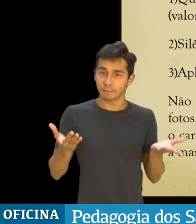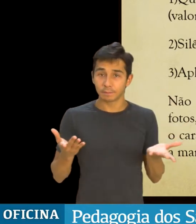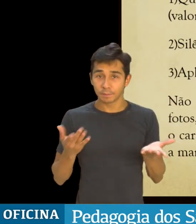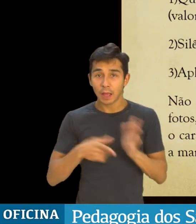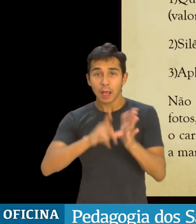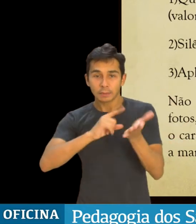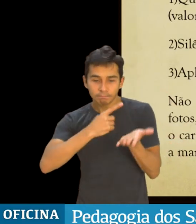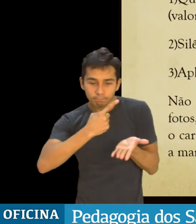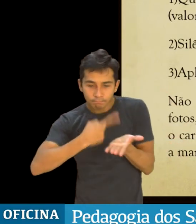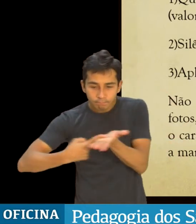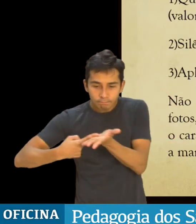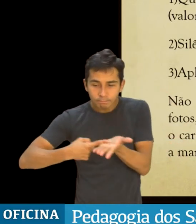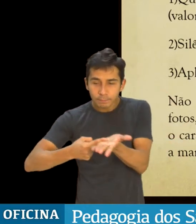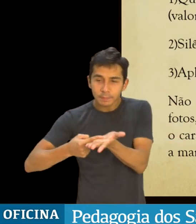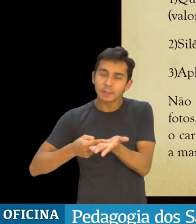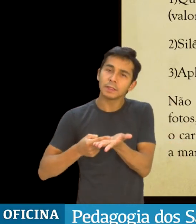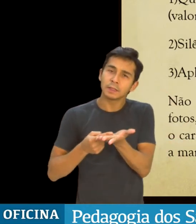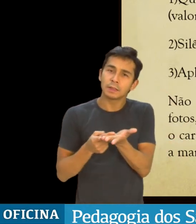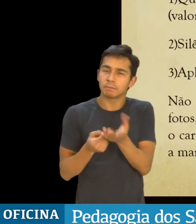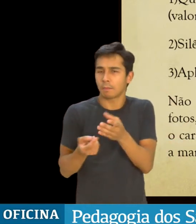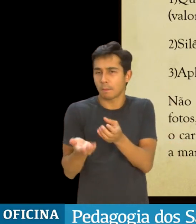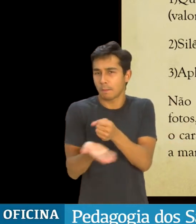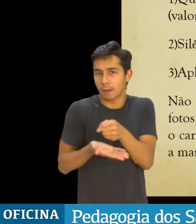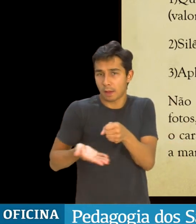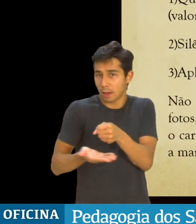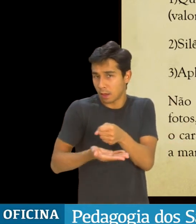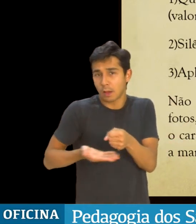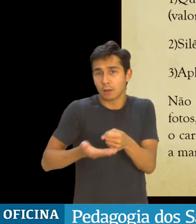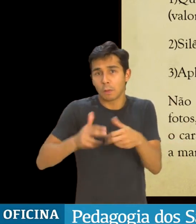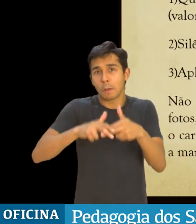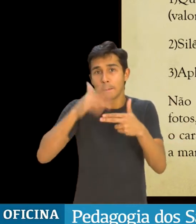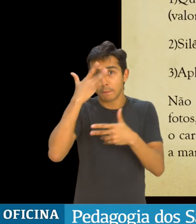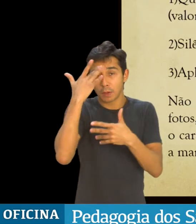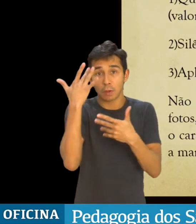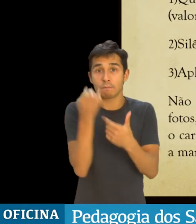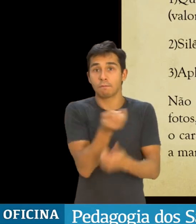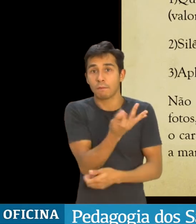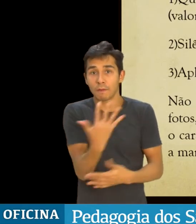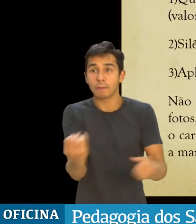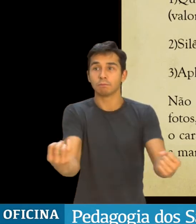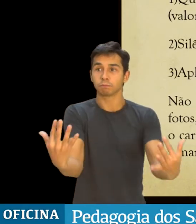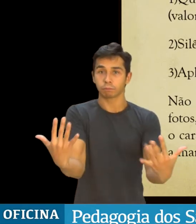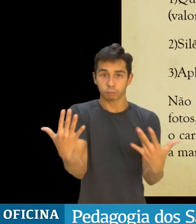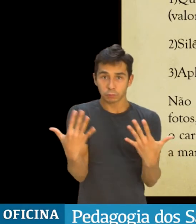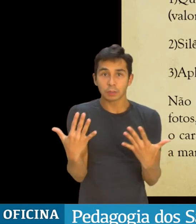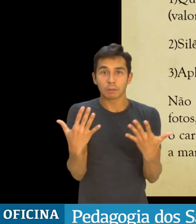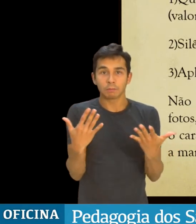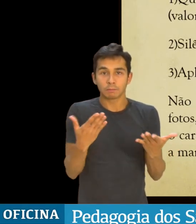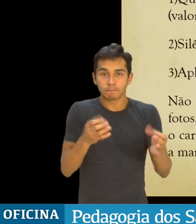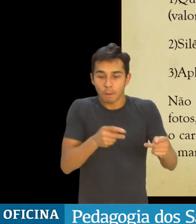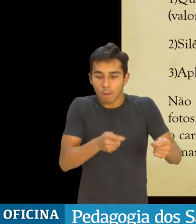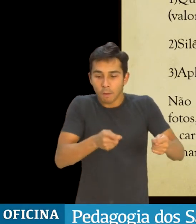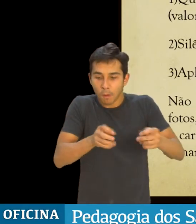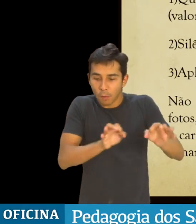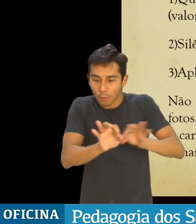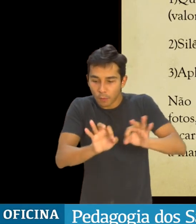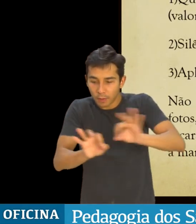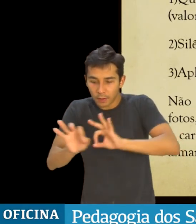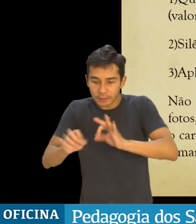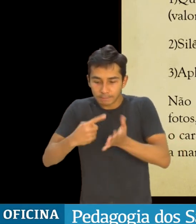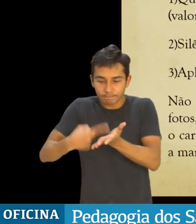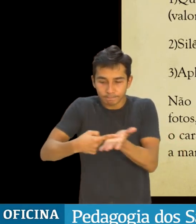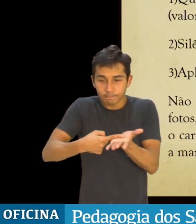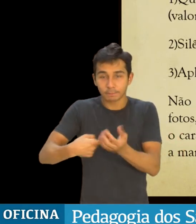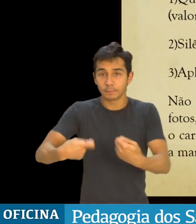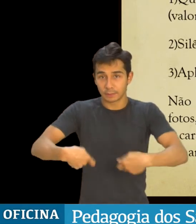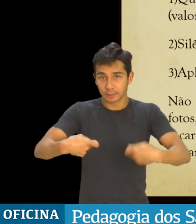combinados, porque são muitas pessoas envolvidas, são muitas pessoas querendo participar, então a gente precisa de um mínimo de organização.